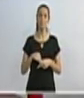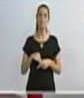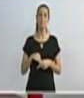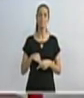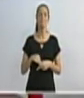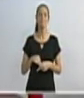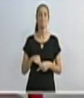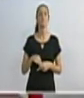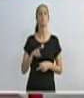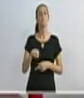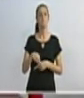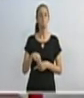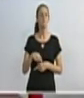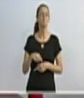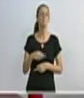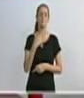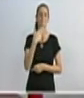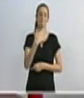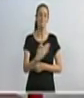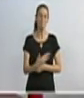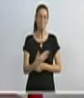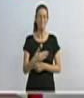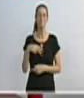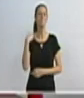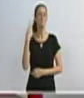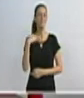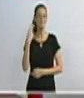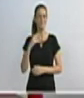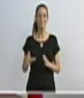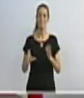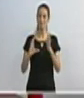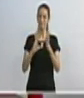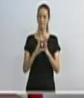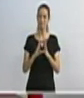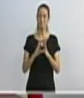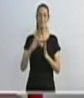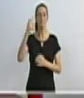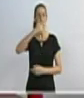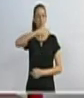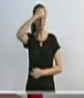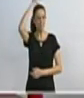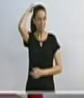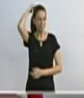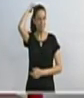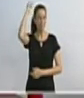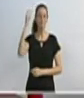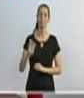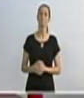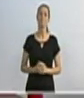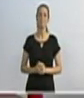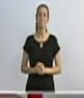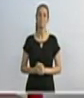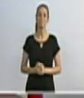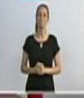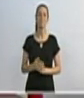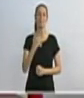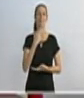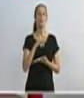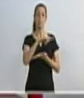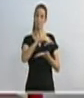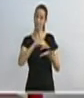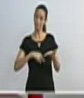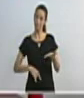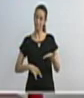foi solicitado pelos vereadores Alexandre Caminha e Adriano Pereira, através dos